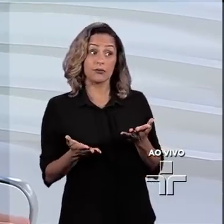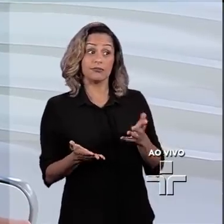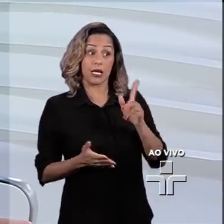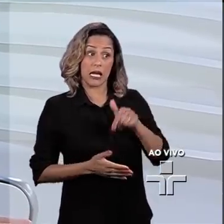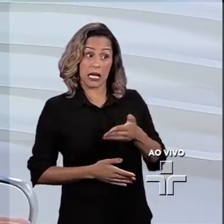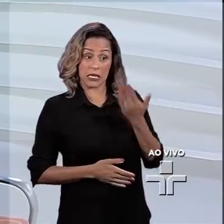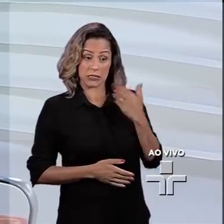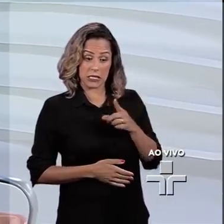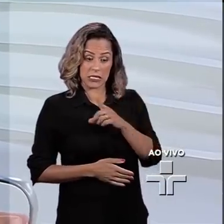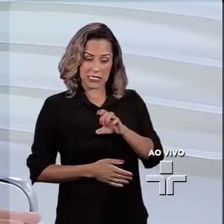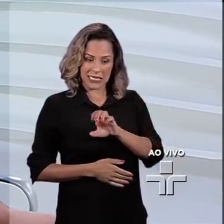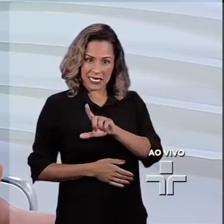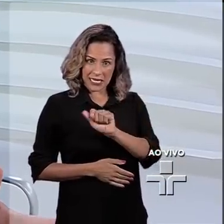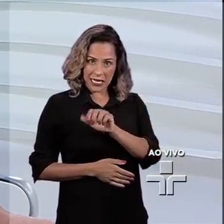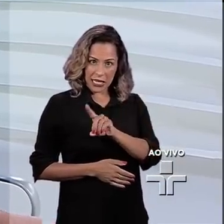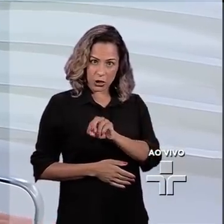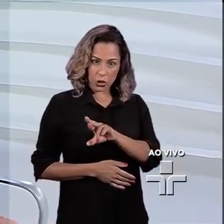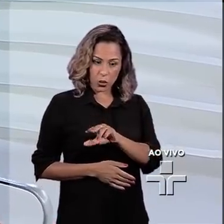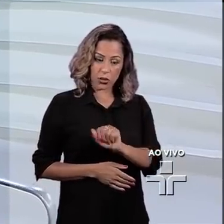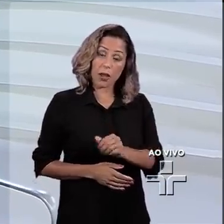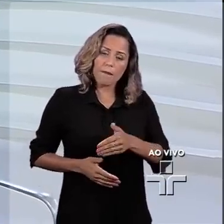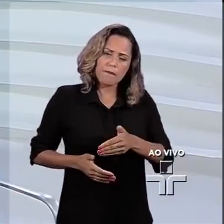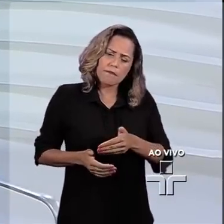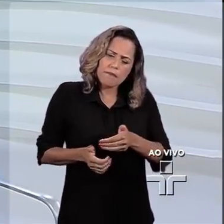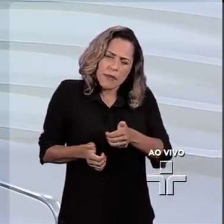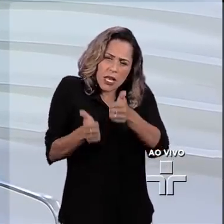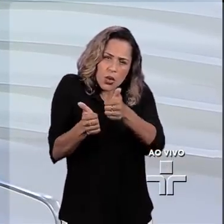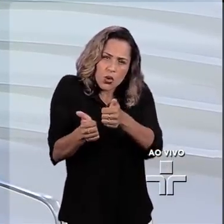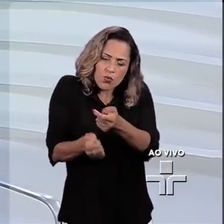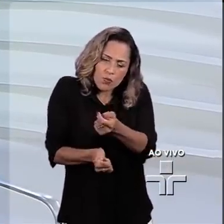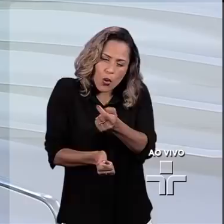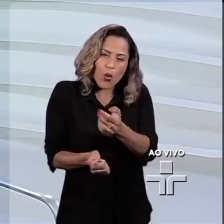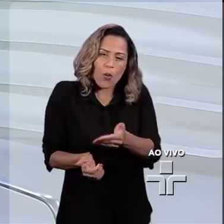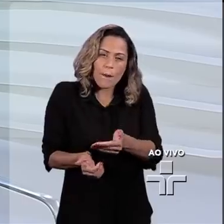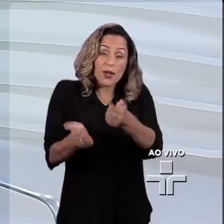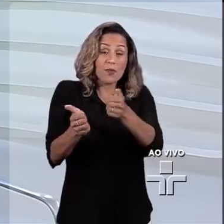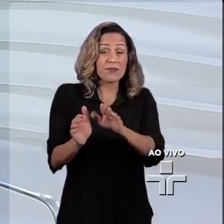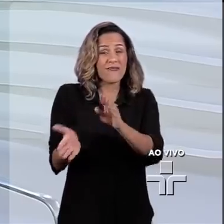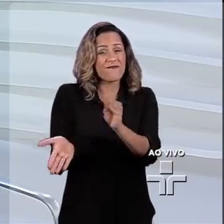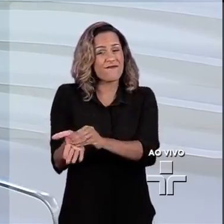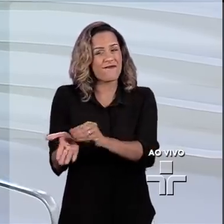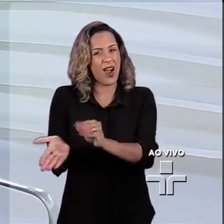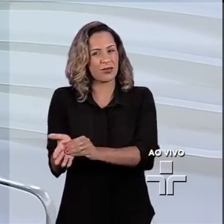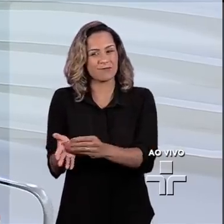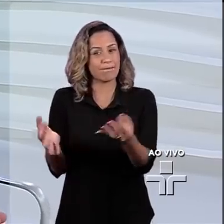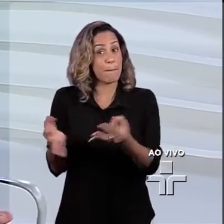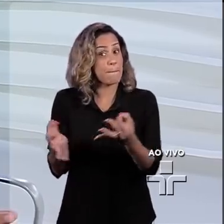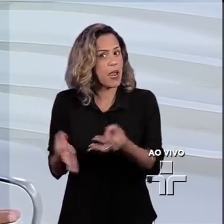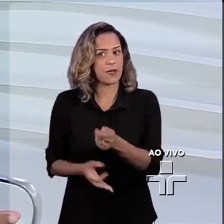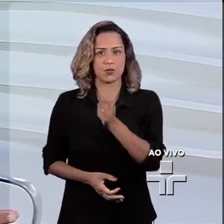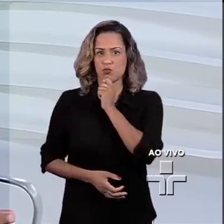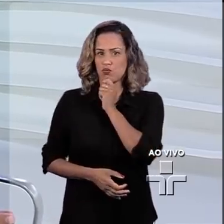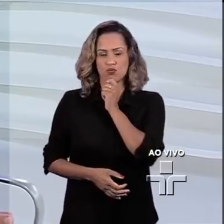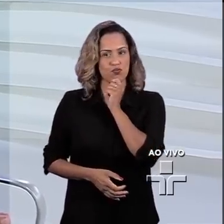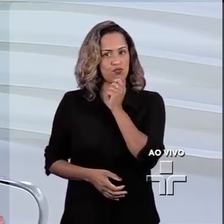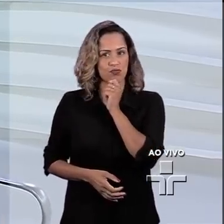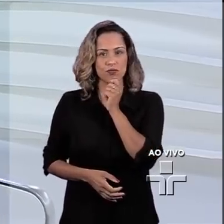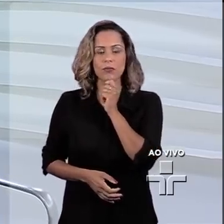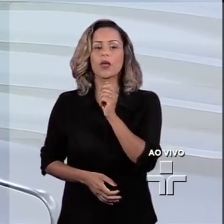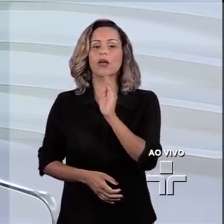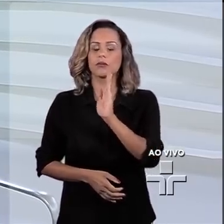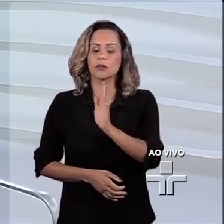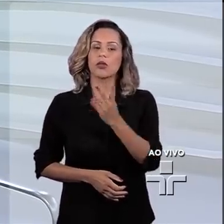gente encontrou, mas está muito além daquilo que a gente considera ideal. Pra você ter uma ideia, no ano de 2018, a gente ampliou